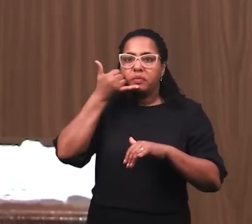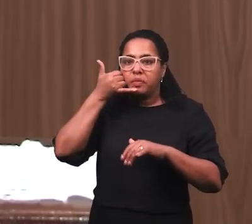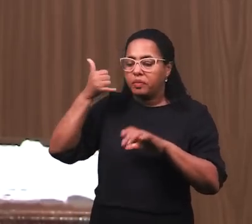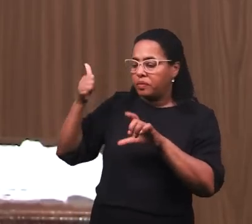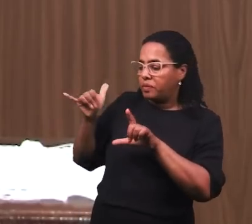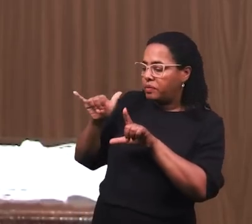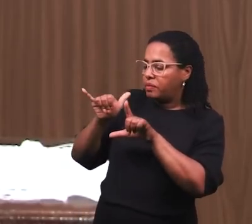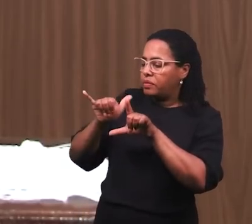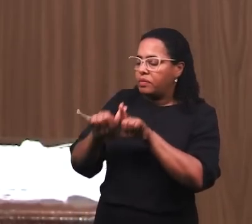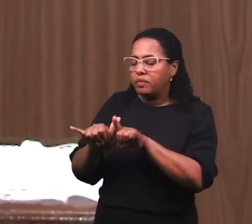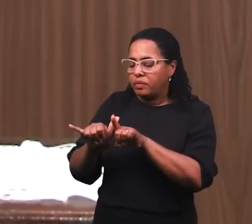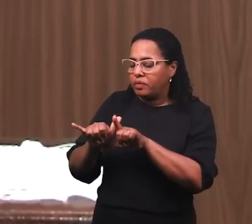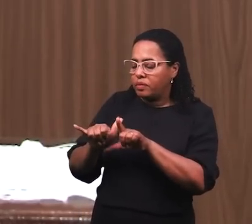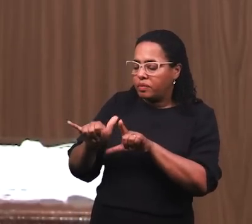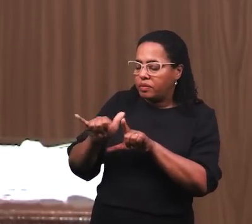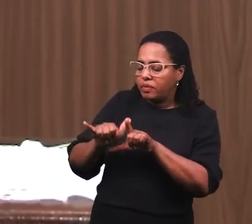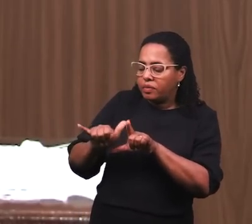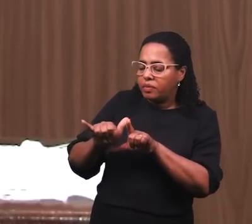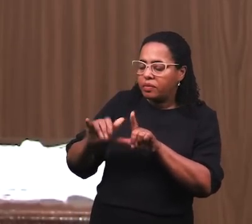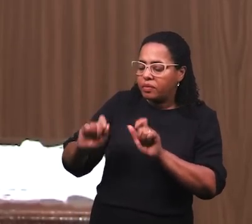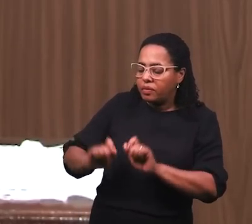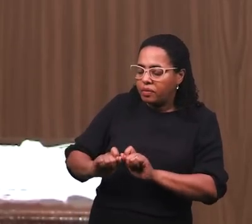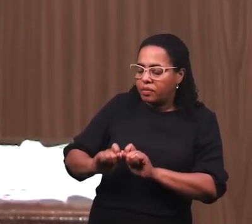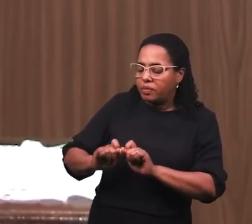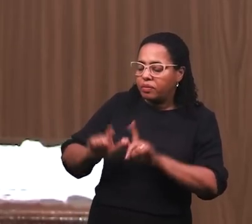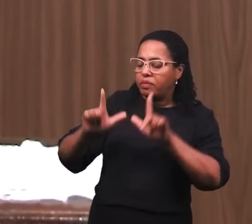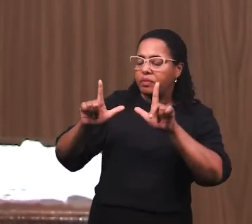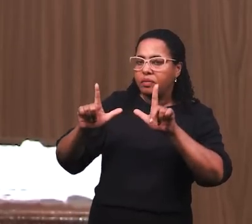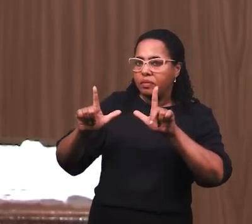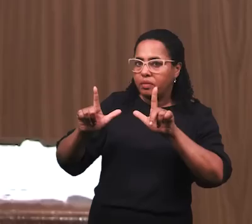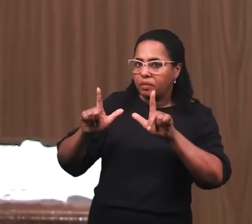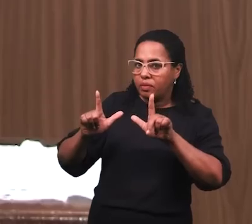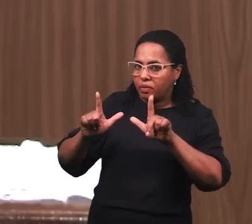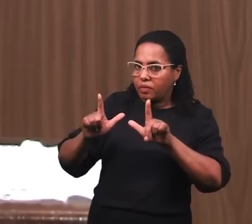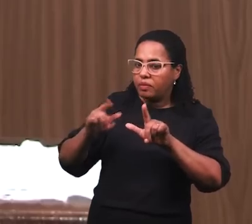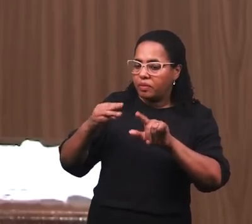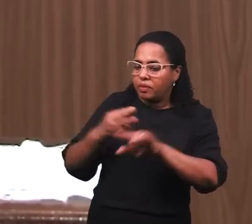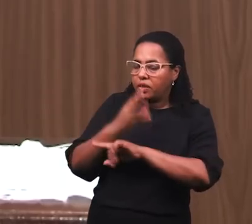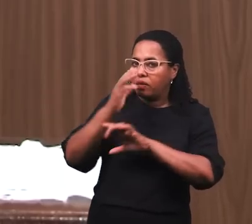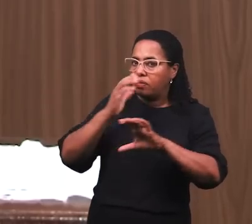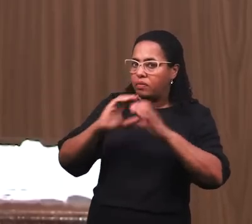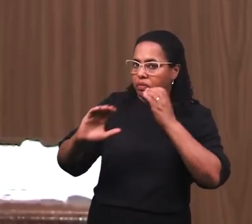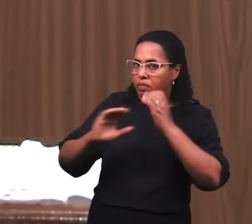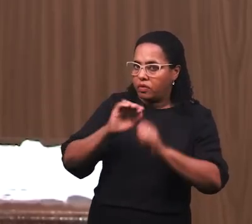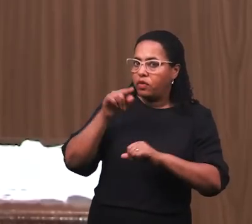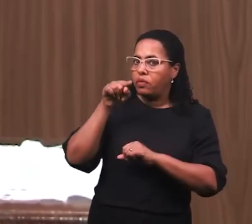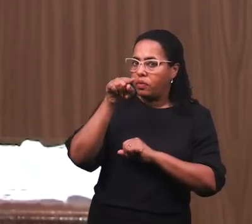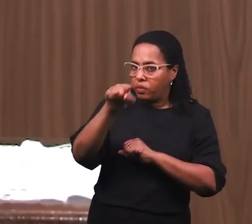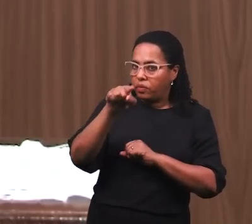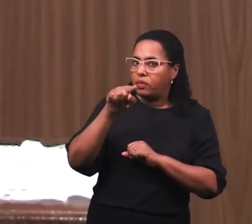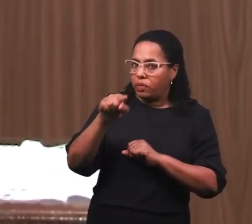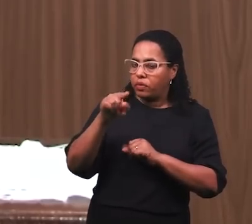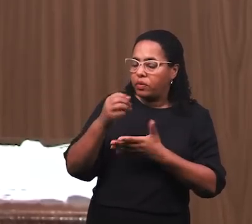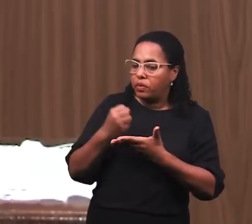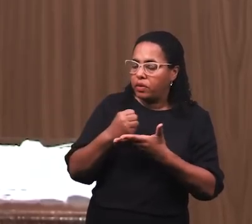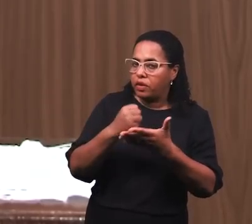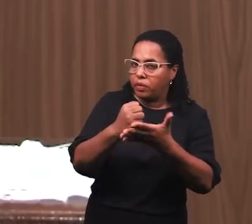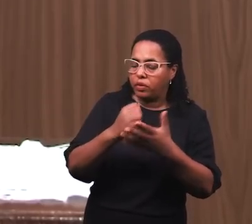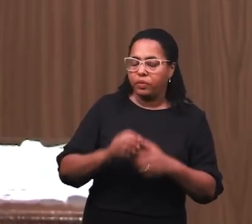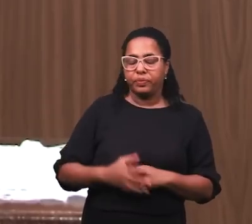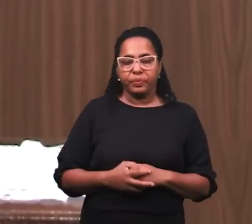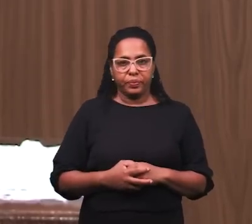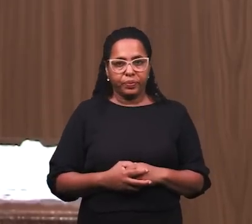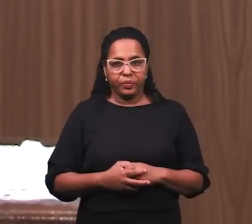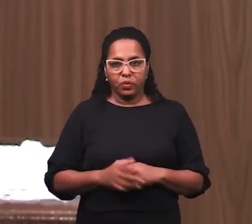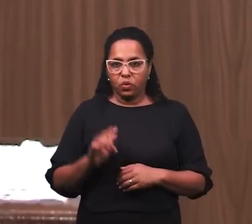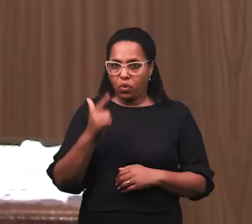seu celular para este QR Code e ele abrirá um canal de comunicação para que você receba a sua